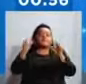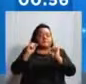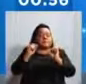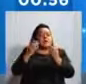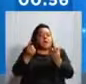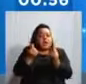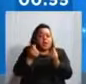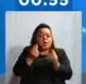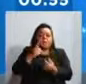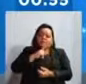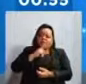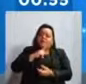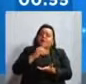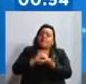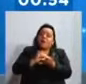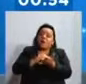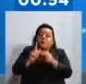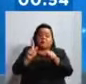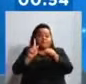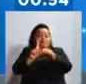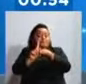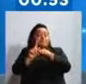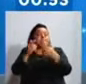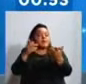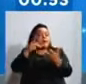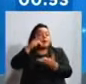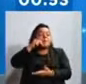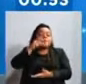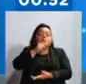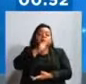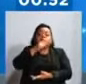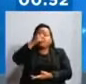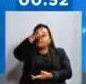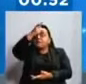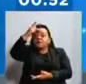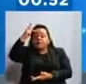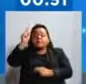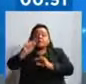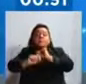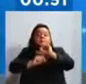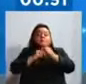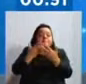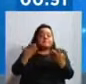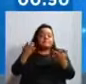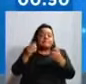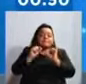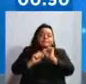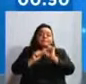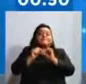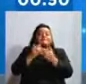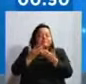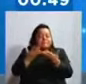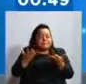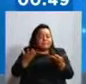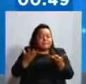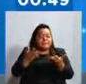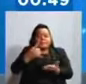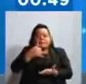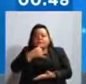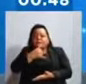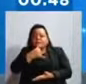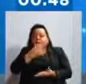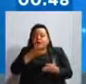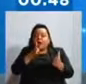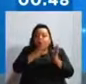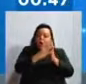tem gestão. A Prefeitura de Porto Velho, os gestores que passou e o atual, nunca apresentou realmente um modelo